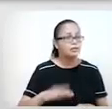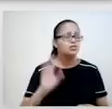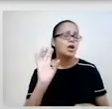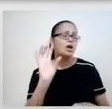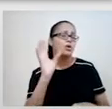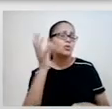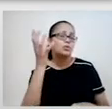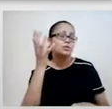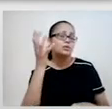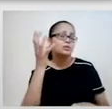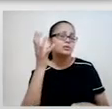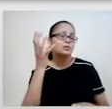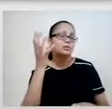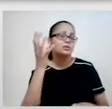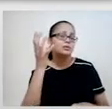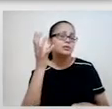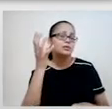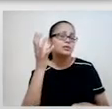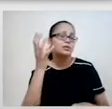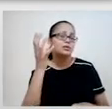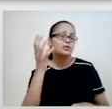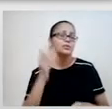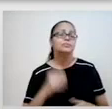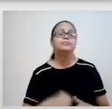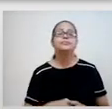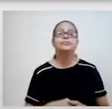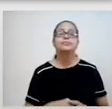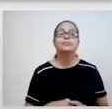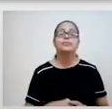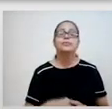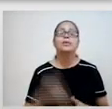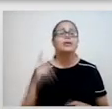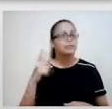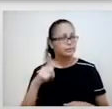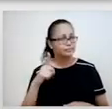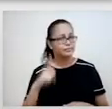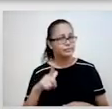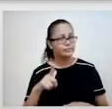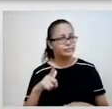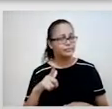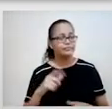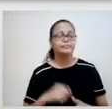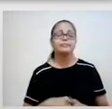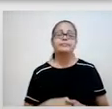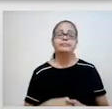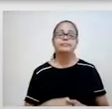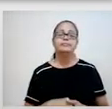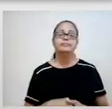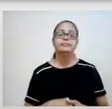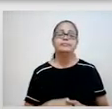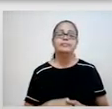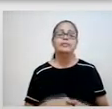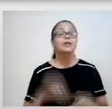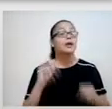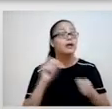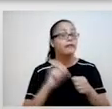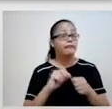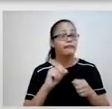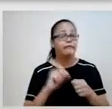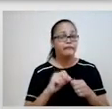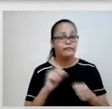a acontecer, aqui ele brinca, acontecimento começaram a acontecer, isso tem uma repetição, mas ela é proposital. Feito loucos, olha,